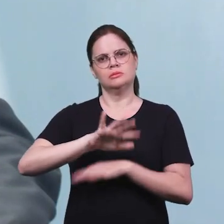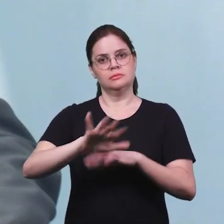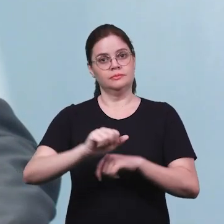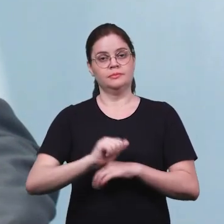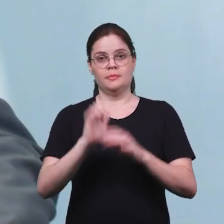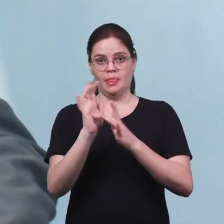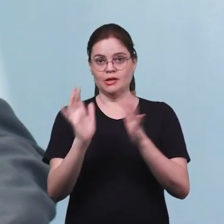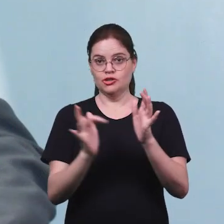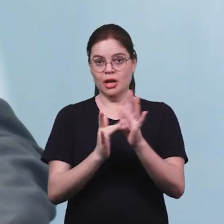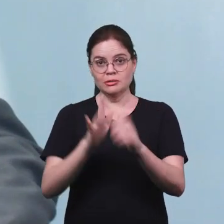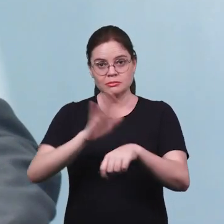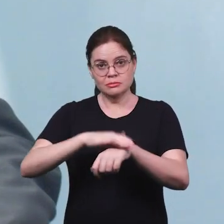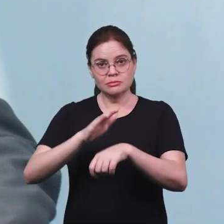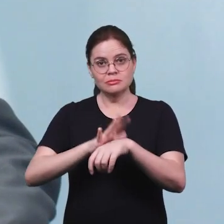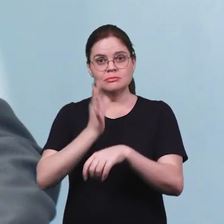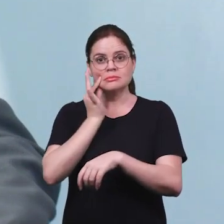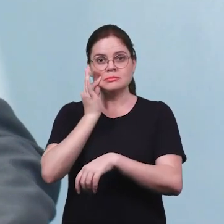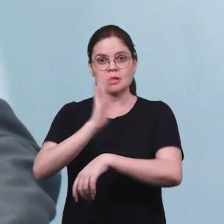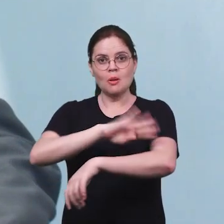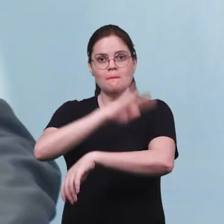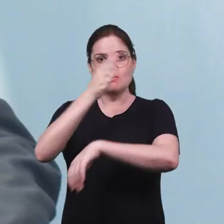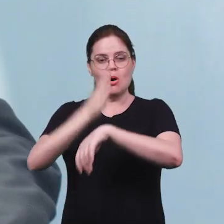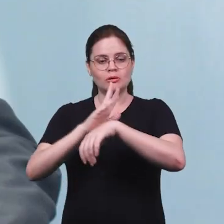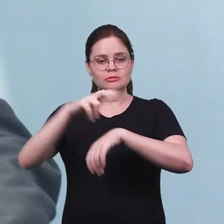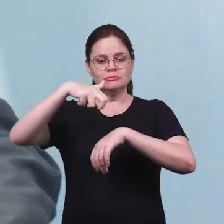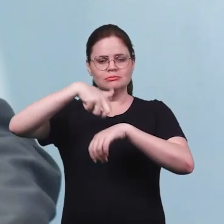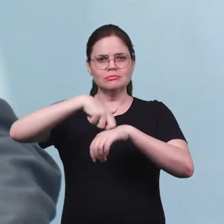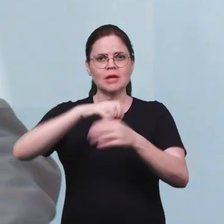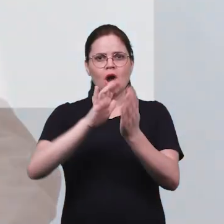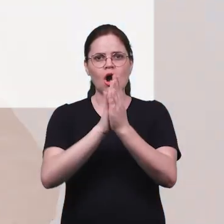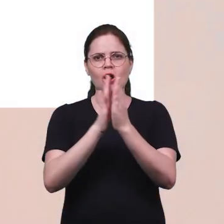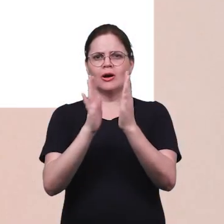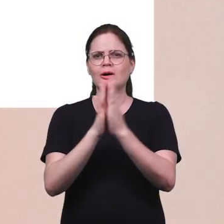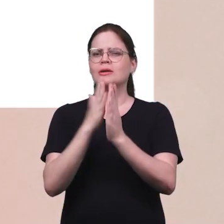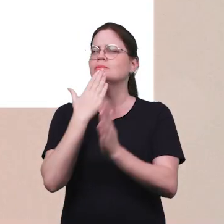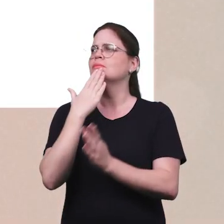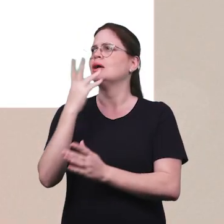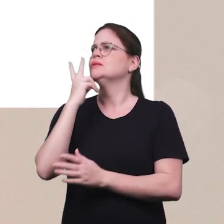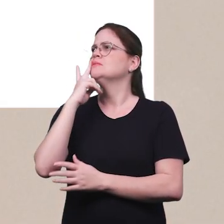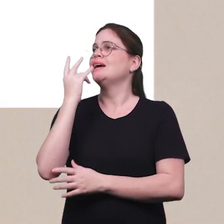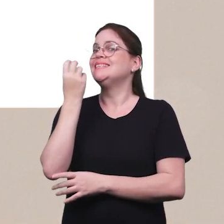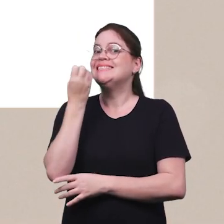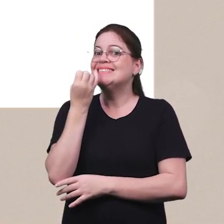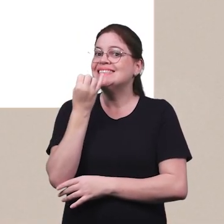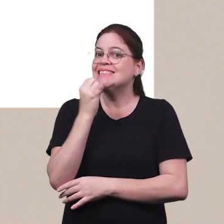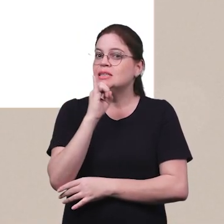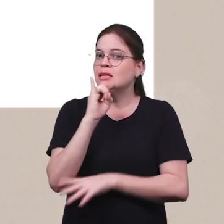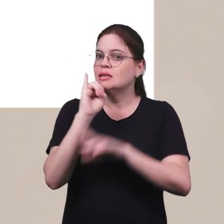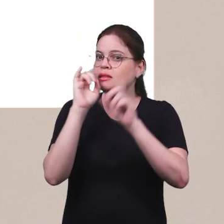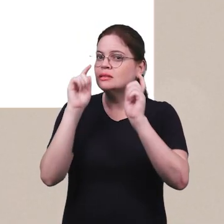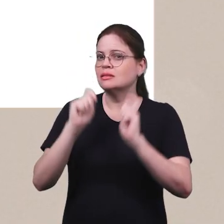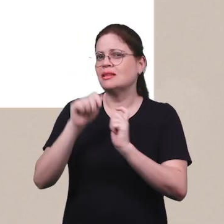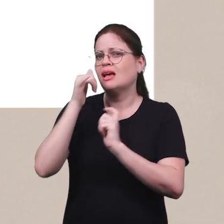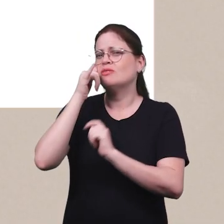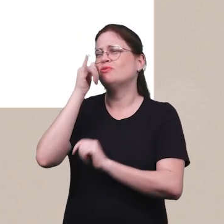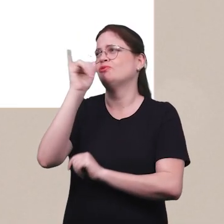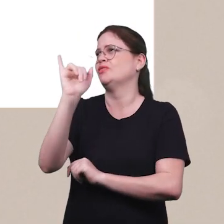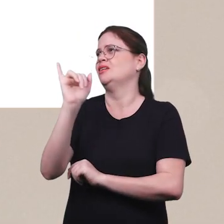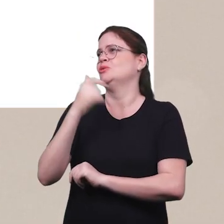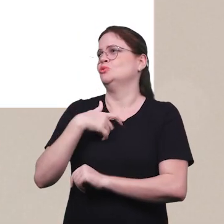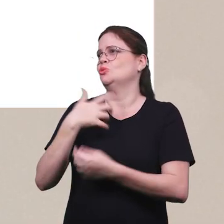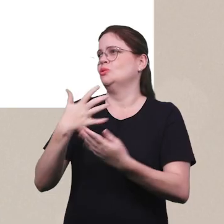ele ora já no Getsemane, ele fala assim, Pai, se possível, passa de mim esse cálice, mas